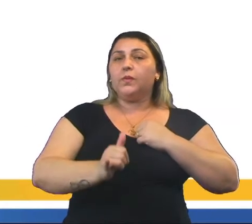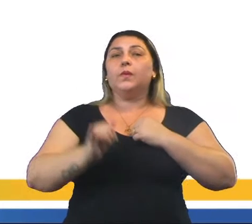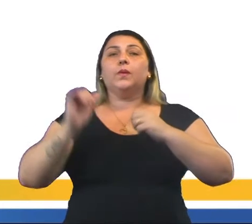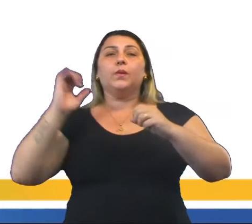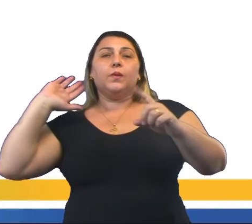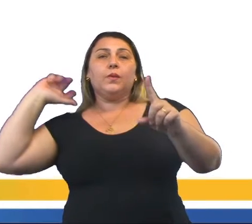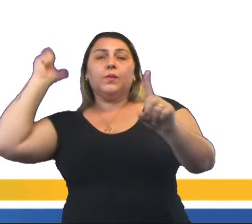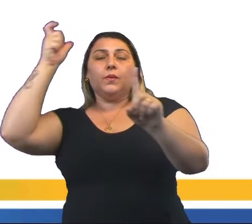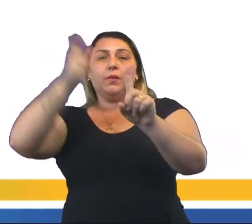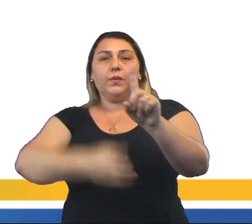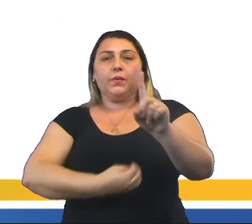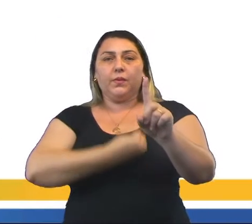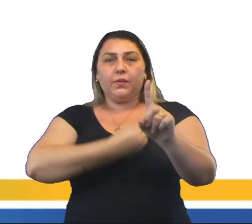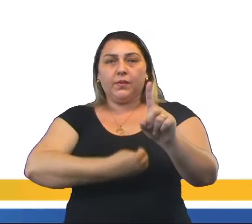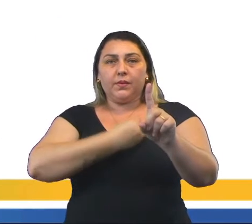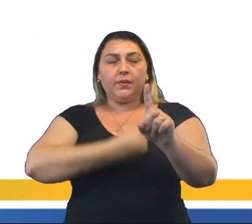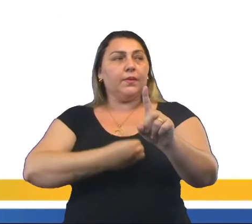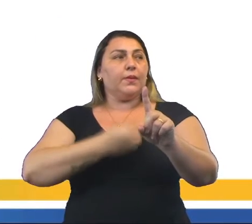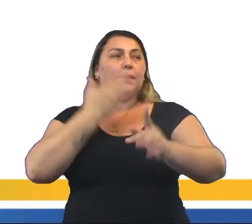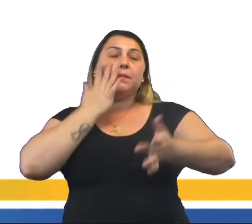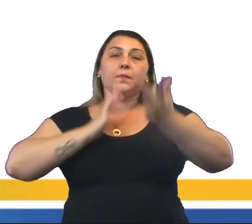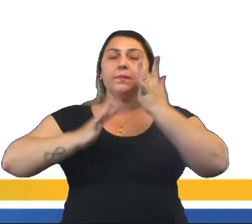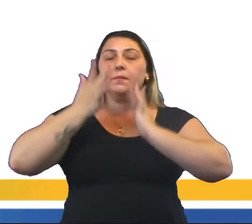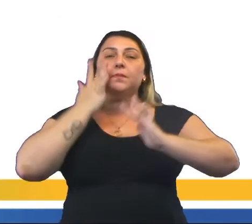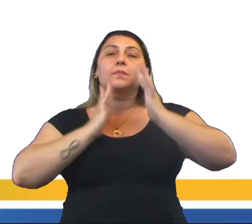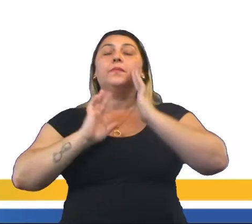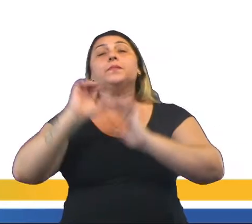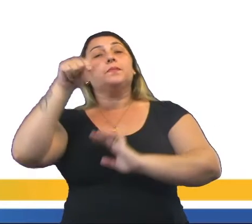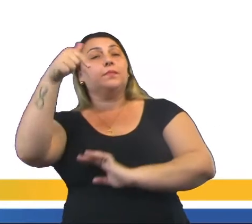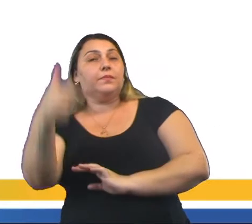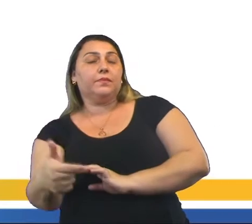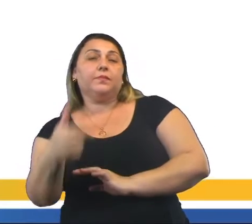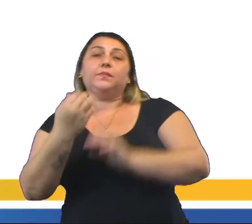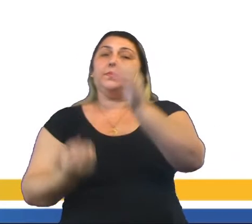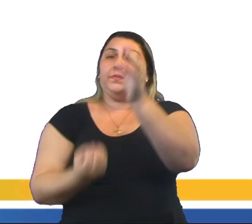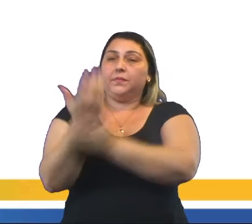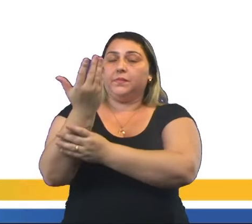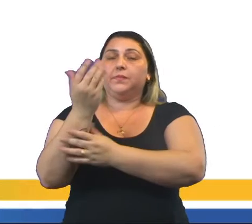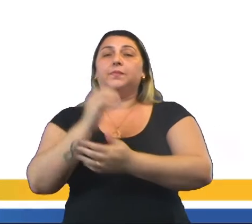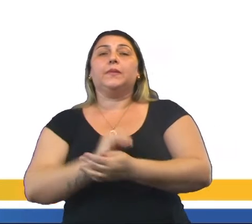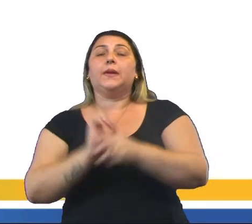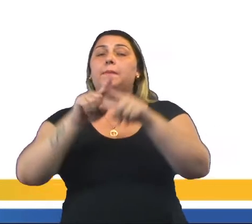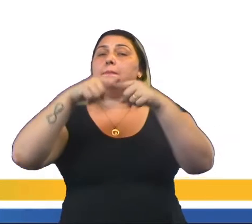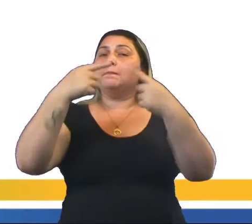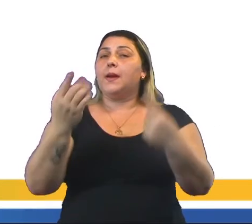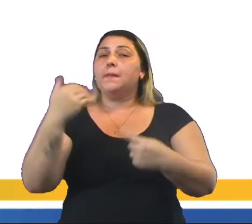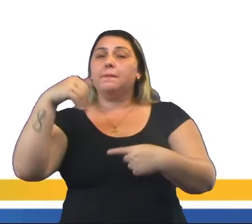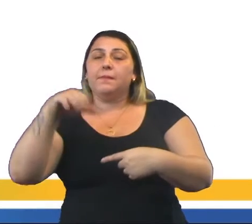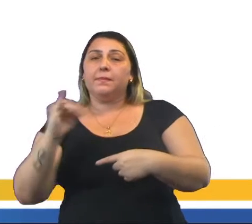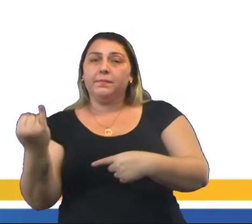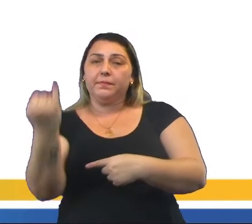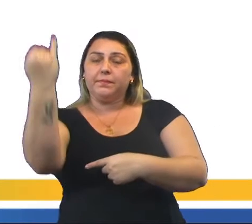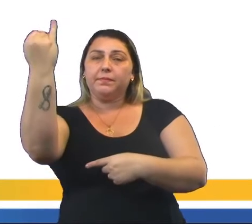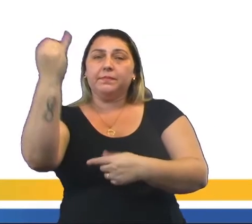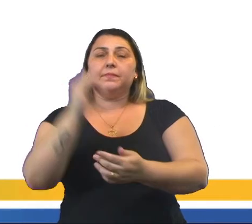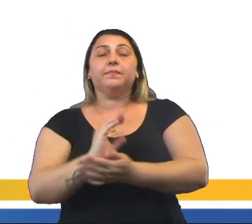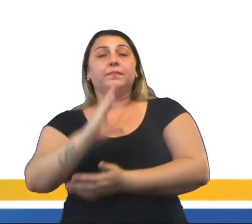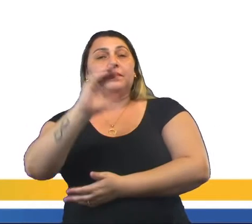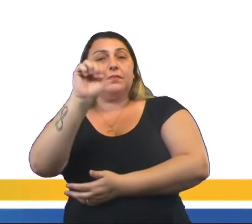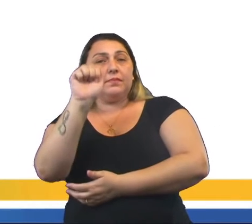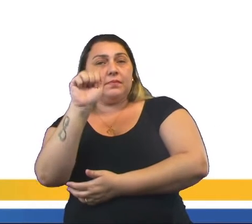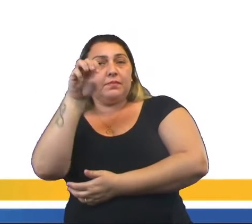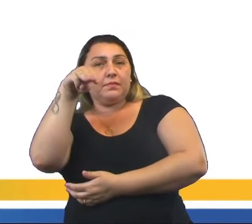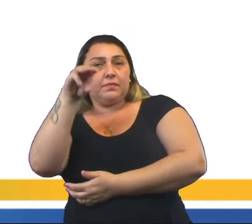os cancioneiros, peças de teatro, dentre outras produções. Mas a mais significativa delas é